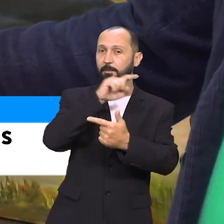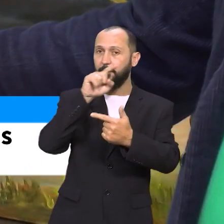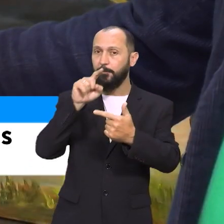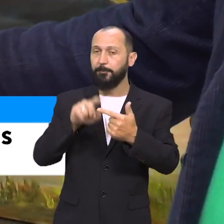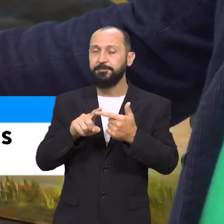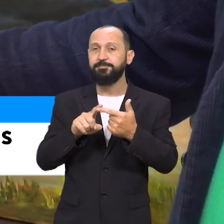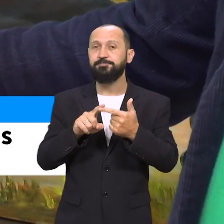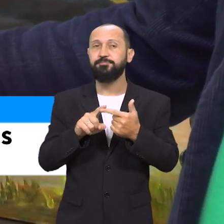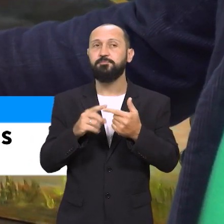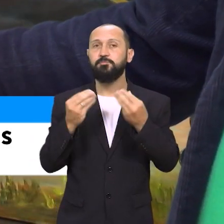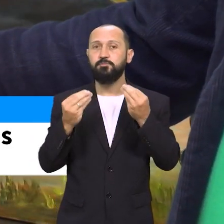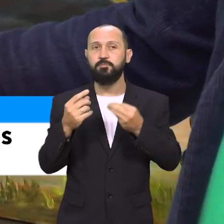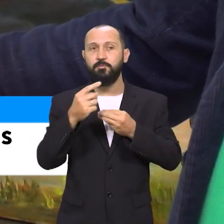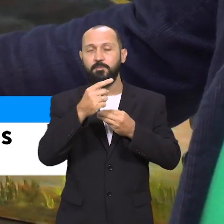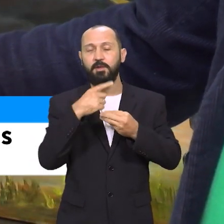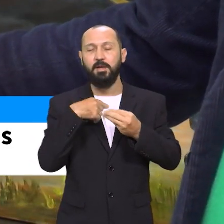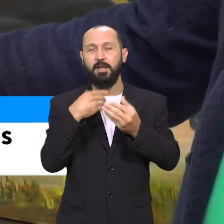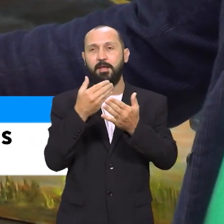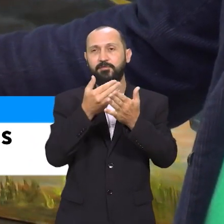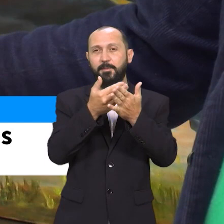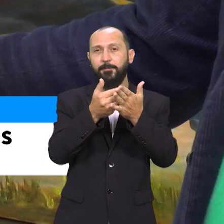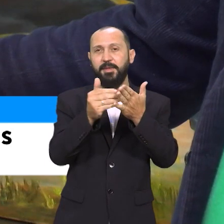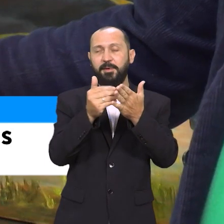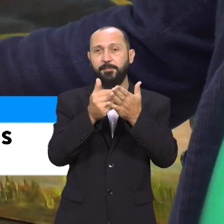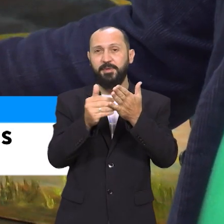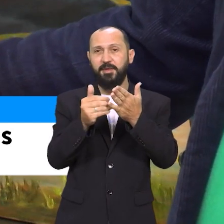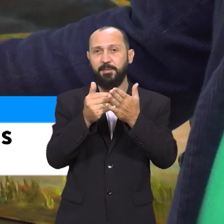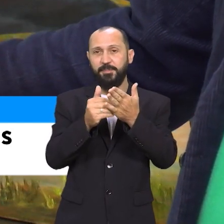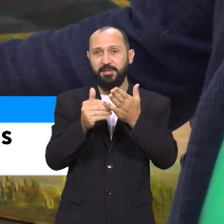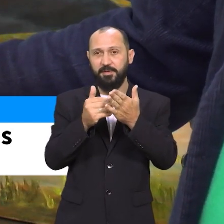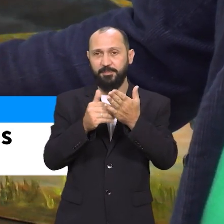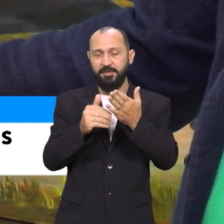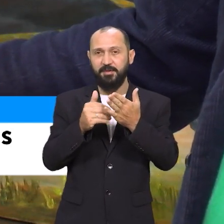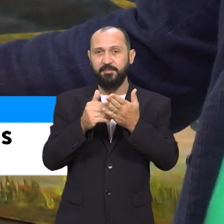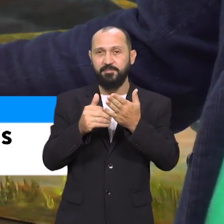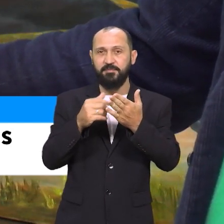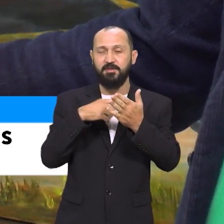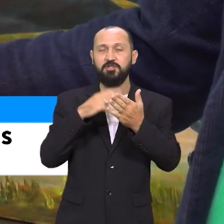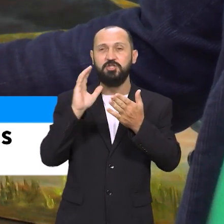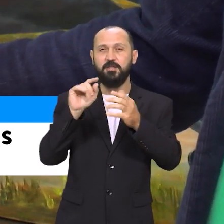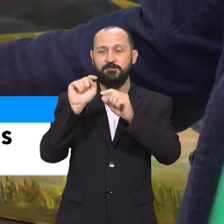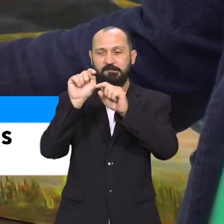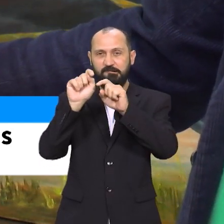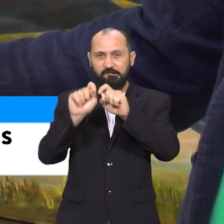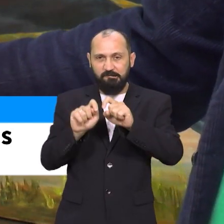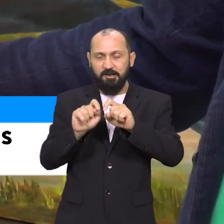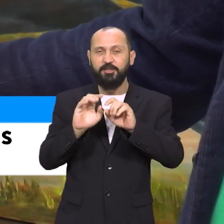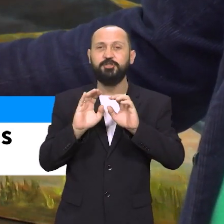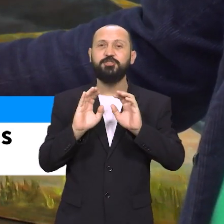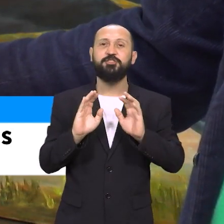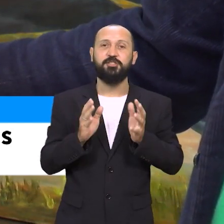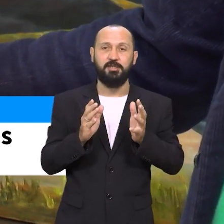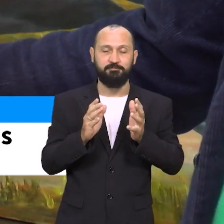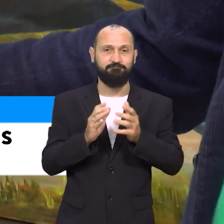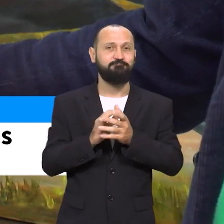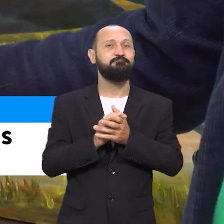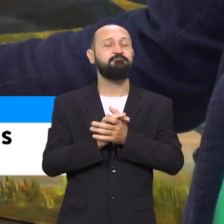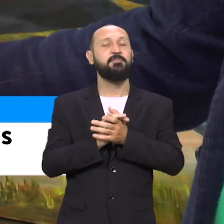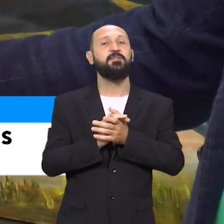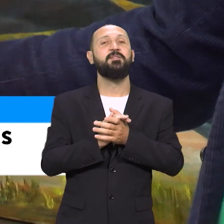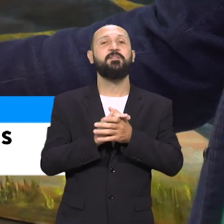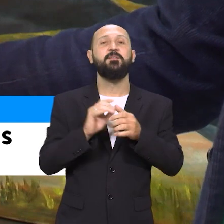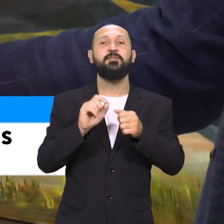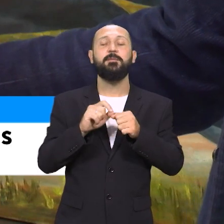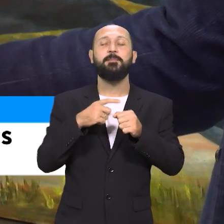depois, como ela teve perdas, ela teve rasgos, né? Então aí